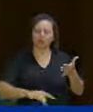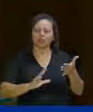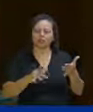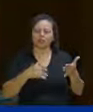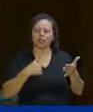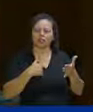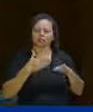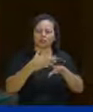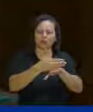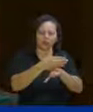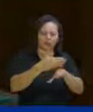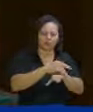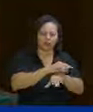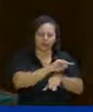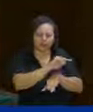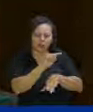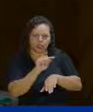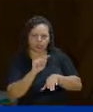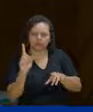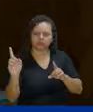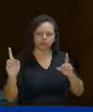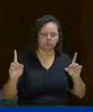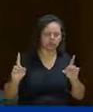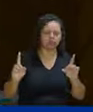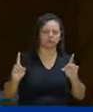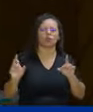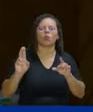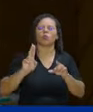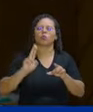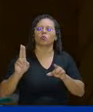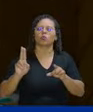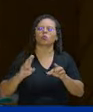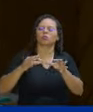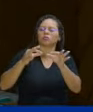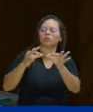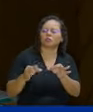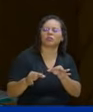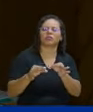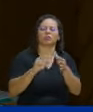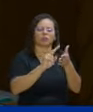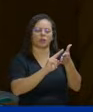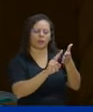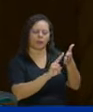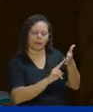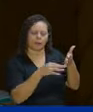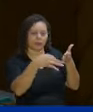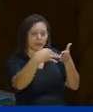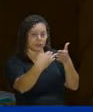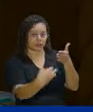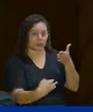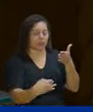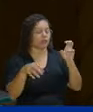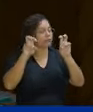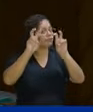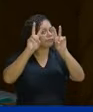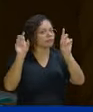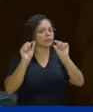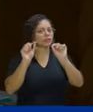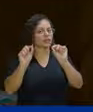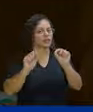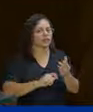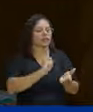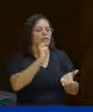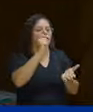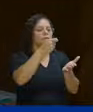efetiva participação dos profissionais nas atividades partidárias. Confira-se, abro aspas,